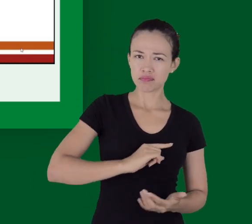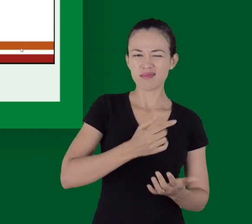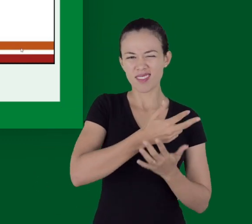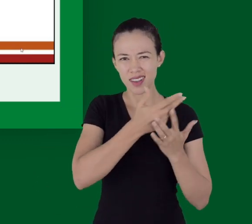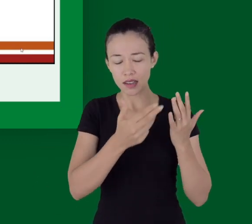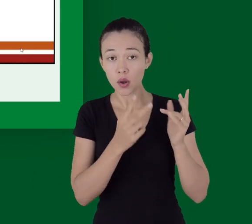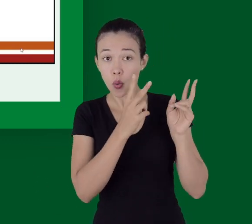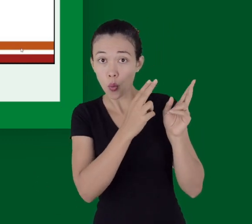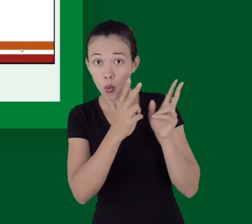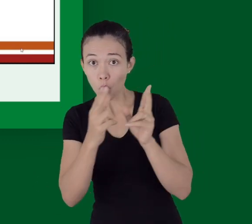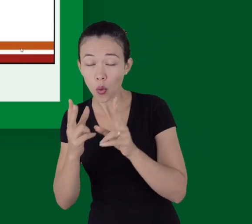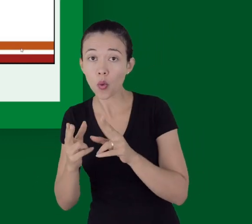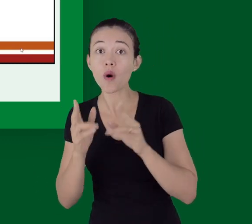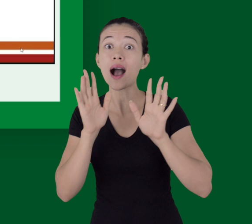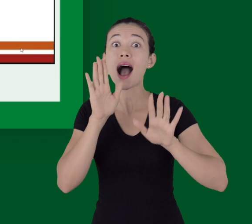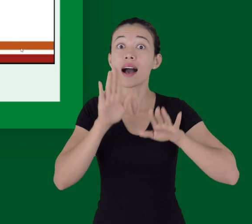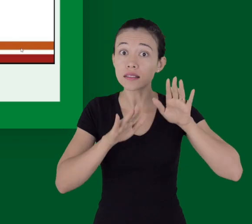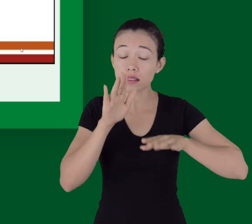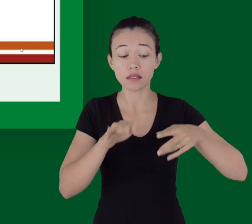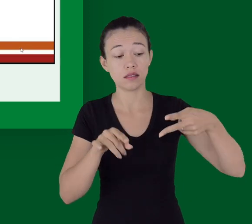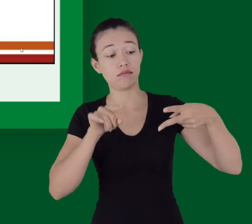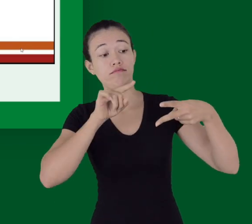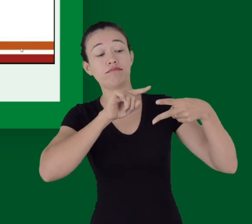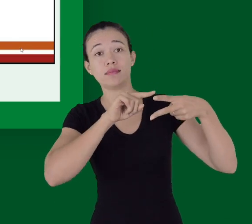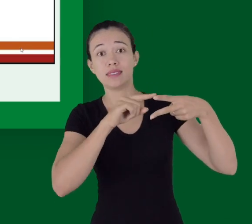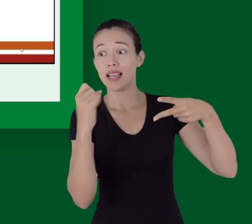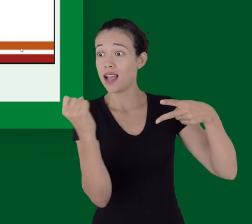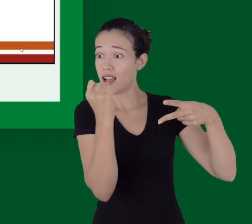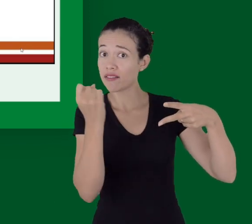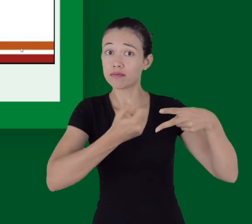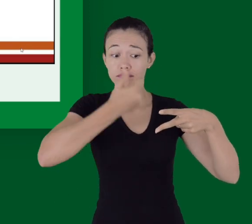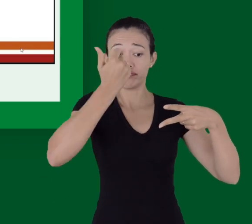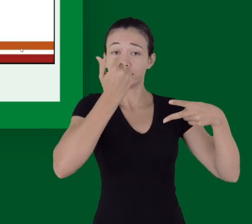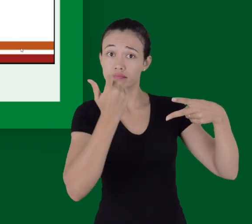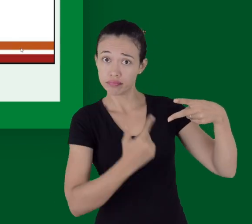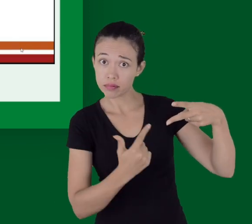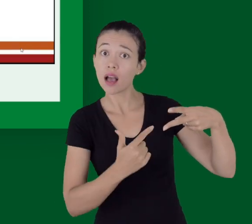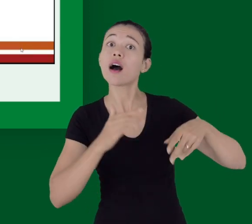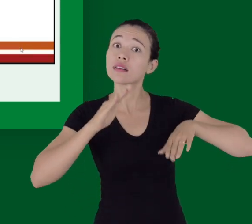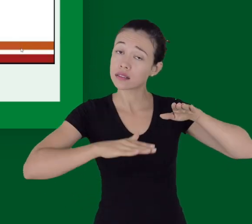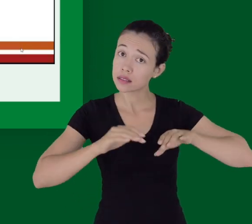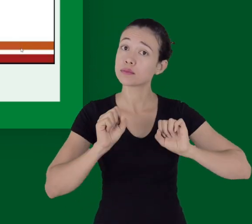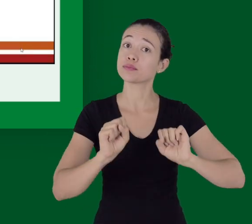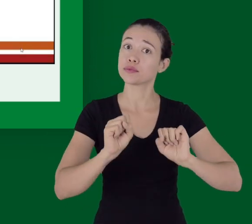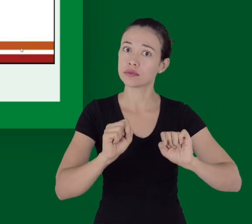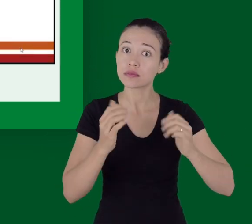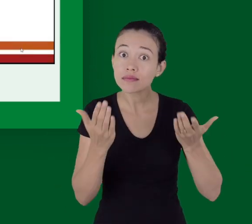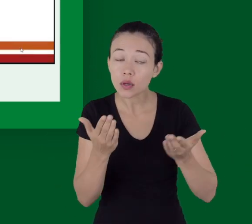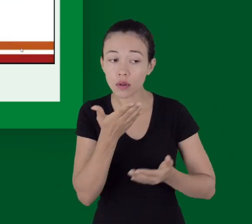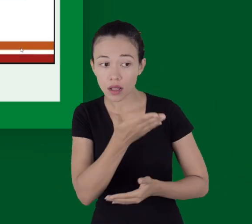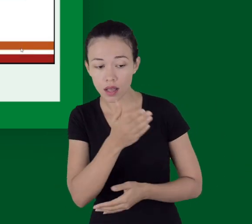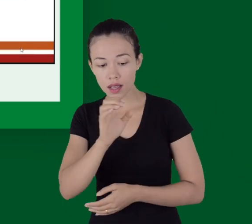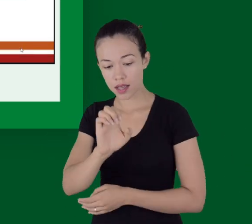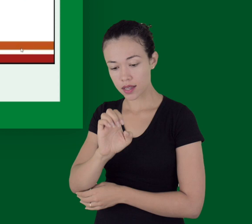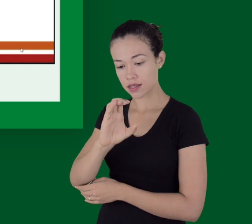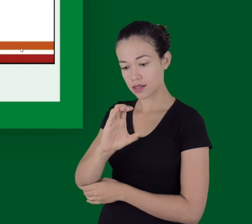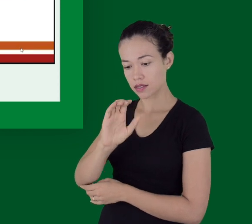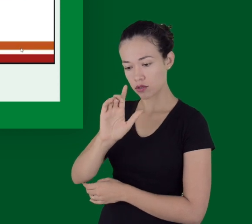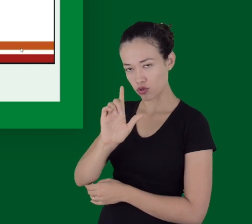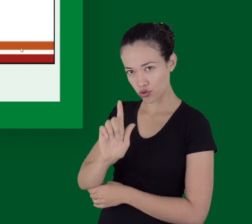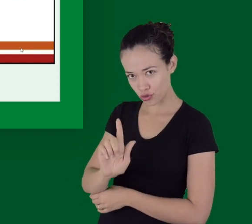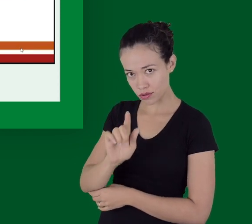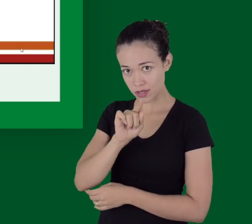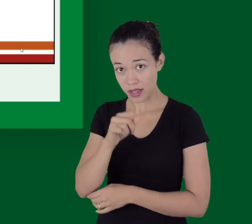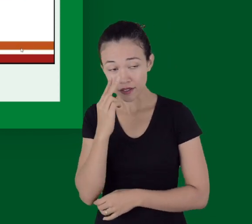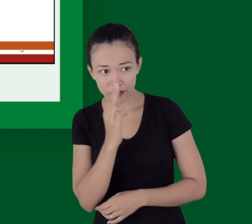paciente seja monitorizado e investigado, porque esses dois casos são graves, né? E qual a diferença,